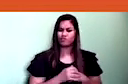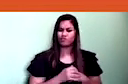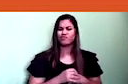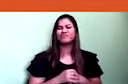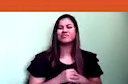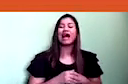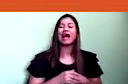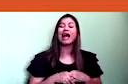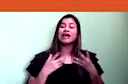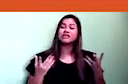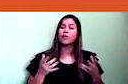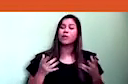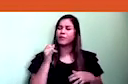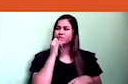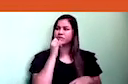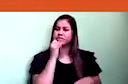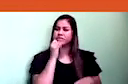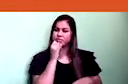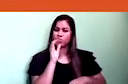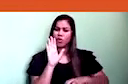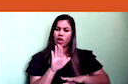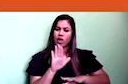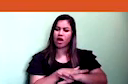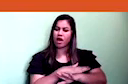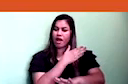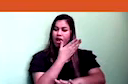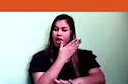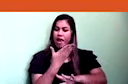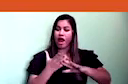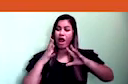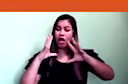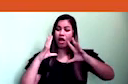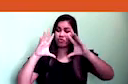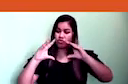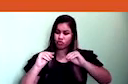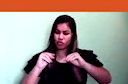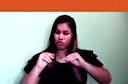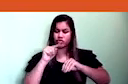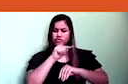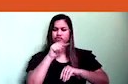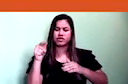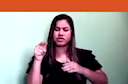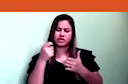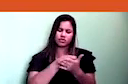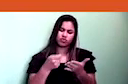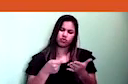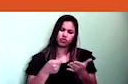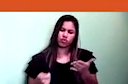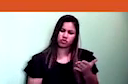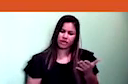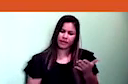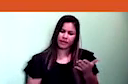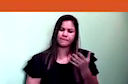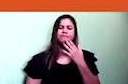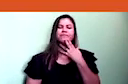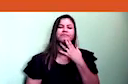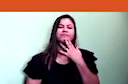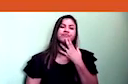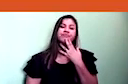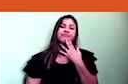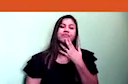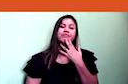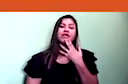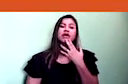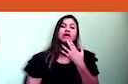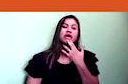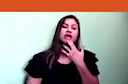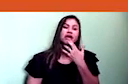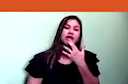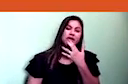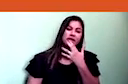noite, né, pegar um caderninho e fazer algumas anotações, né, como, por exemplo, criar a situação. Você